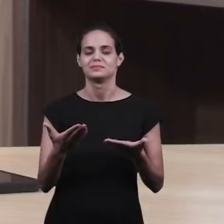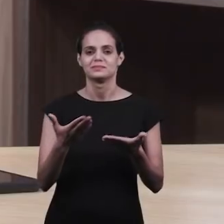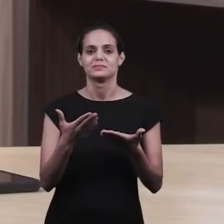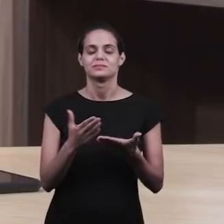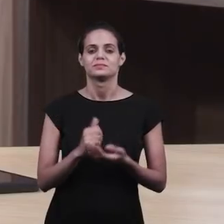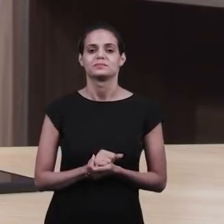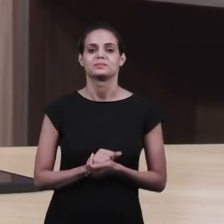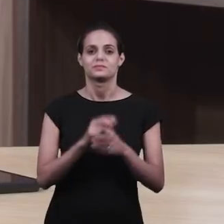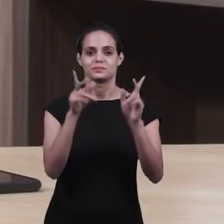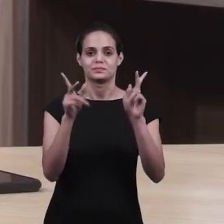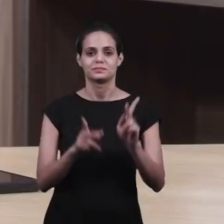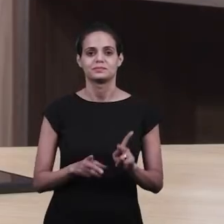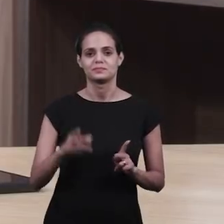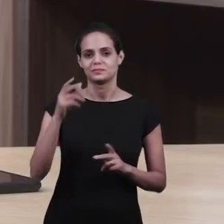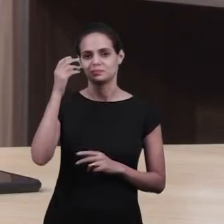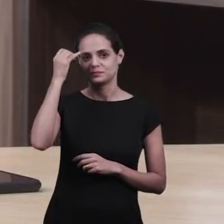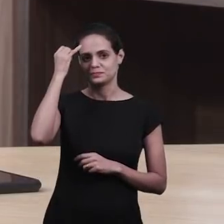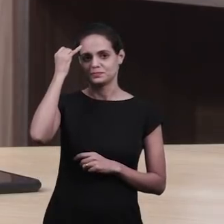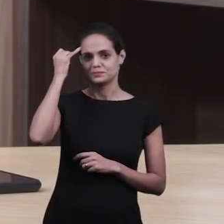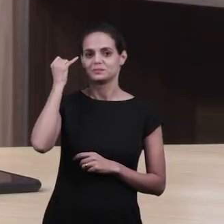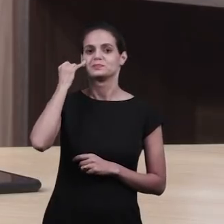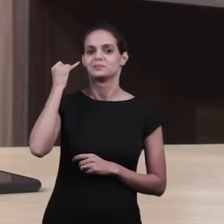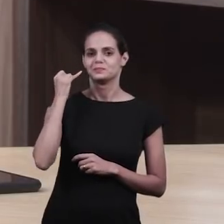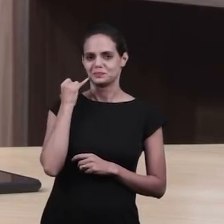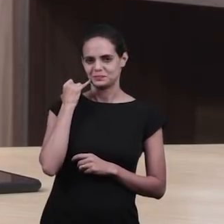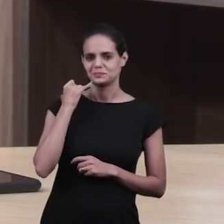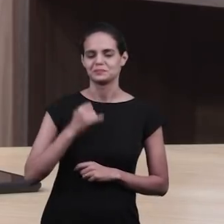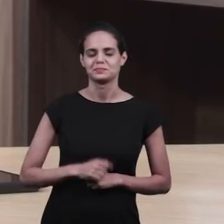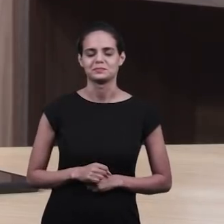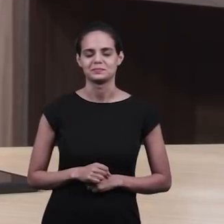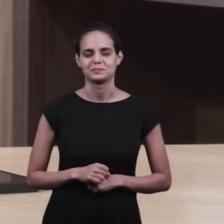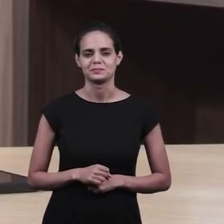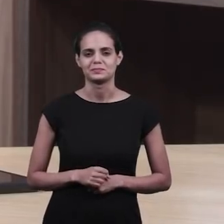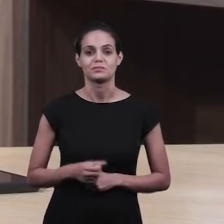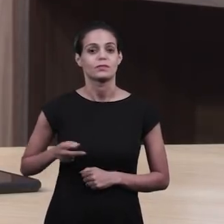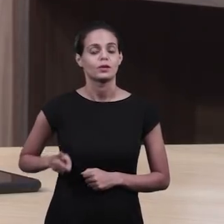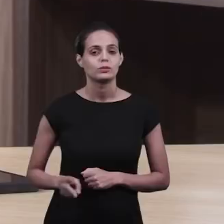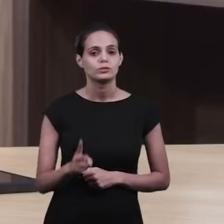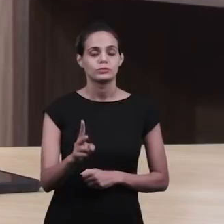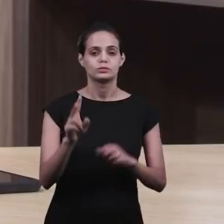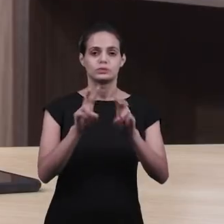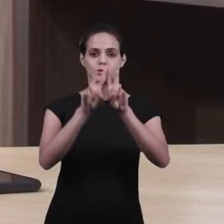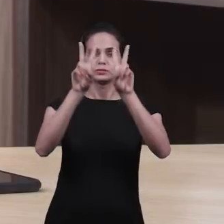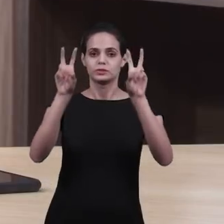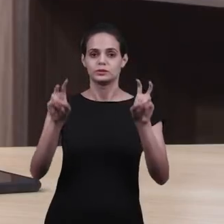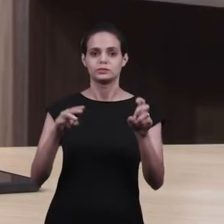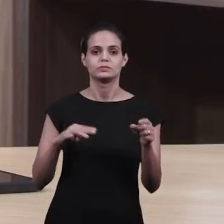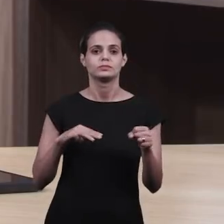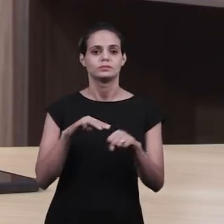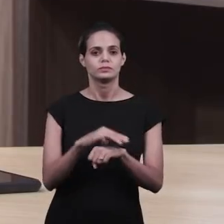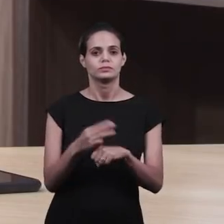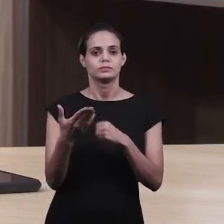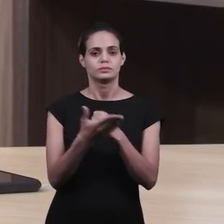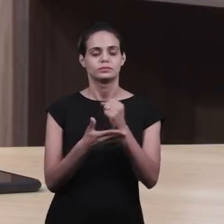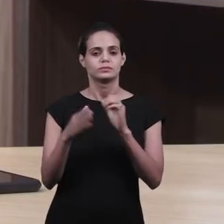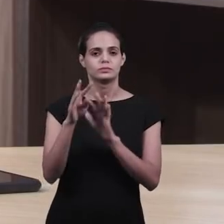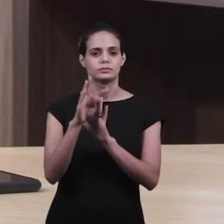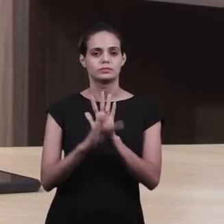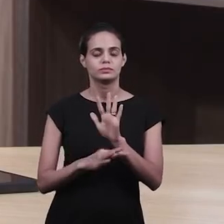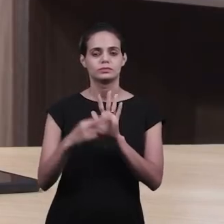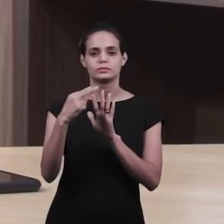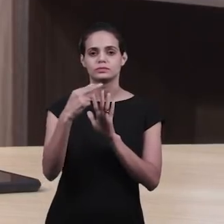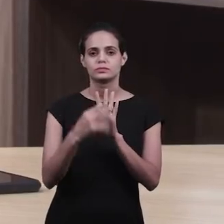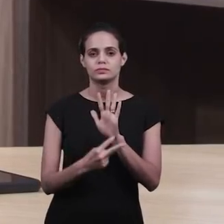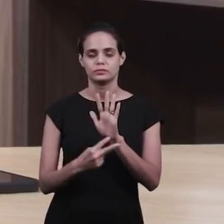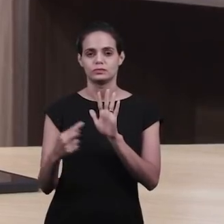bem. Nós vamos dar sequência então a esse assunto, ministérios, e como texto base para essa edição do programa, nós vamos ler o texto que se encontra